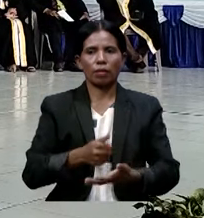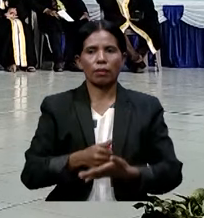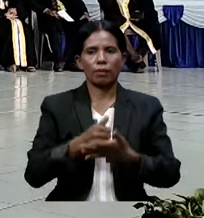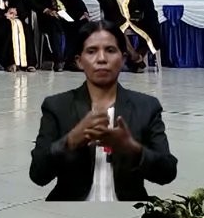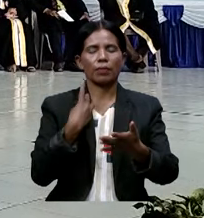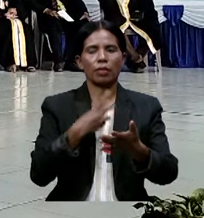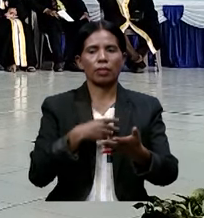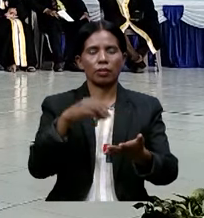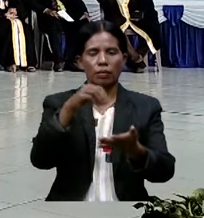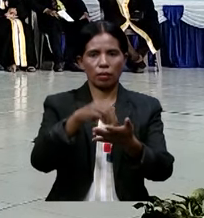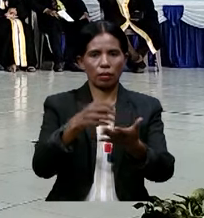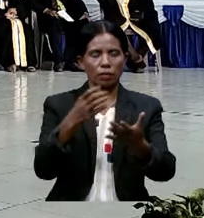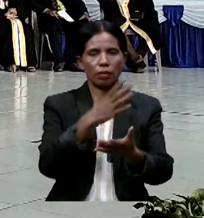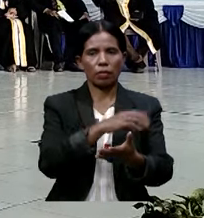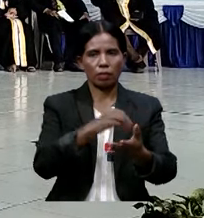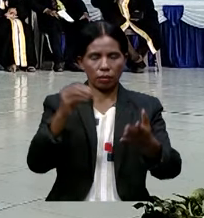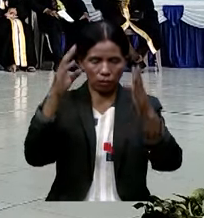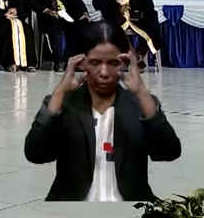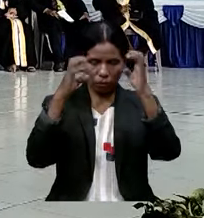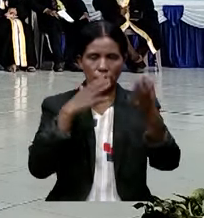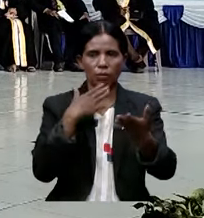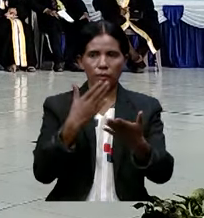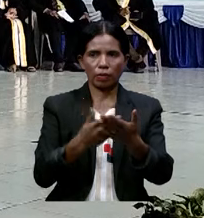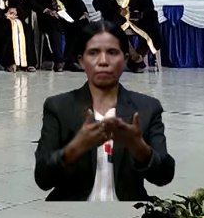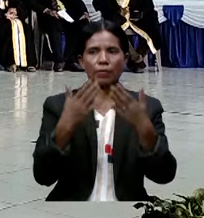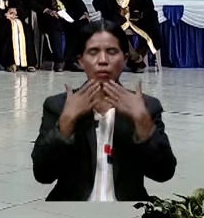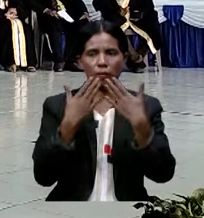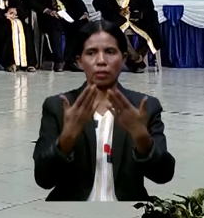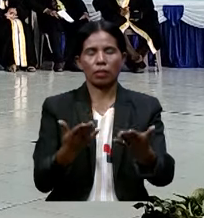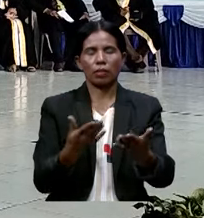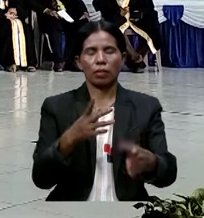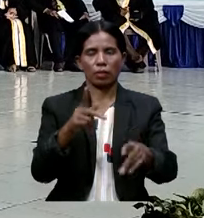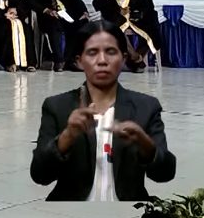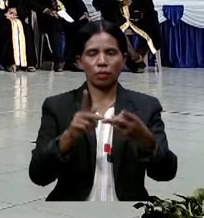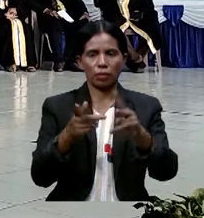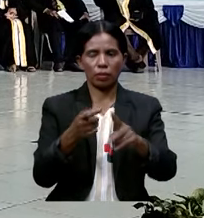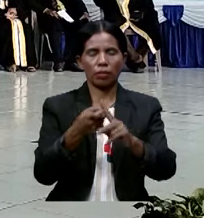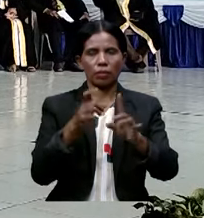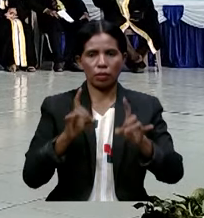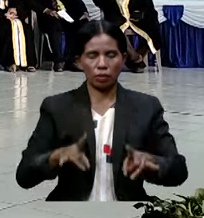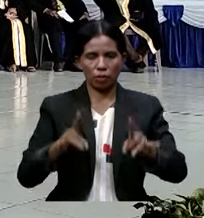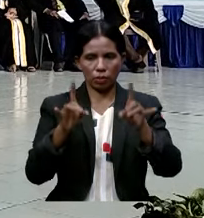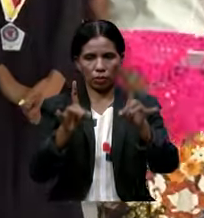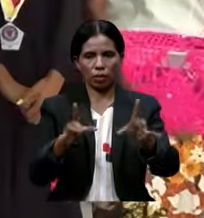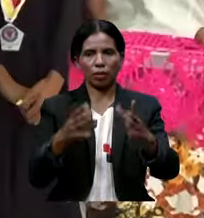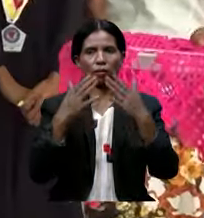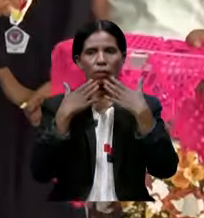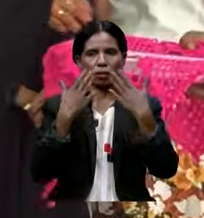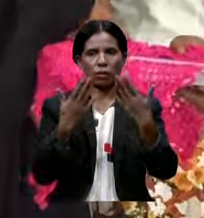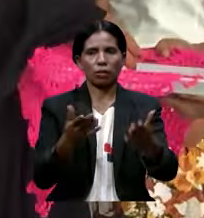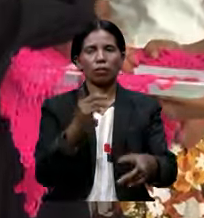que aposta a qualidade disso. Dali da TAM, agradeço bem a tenia doador e Sirius e Austrália, agradeço a